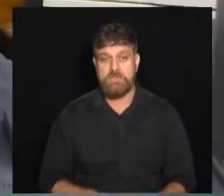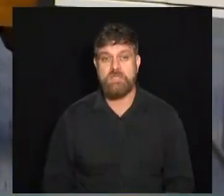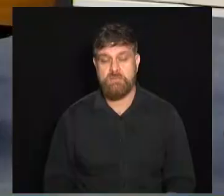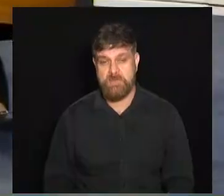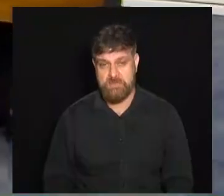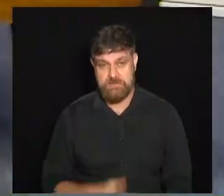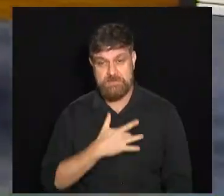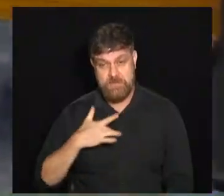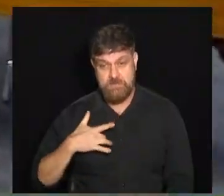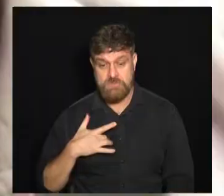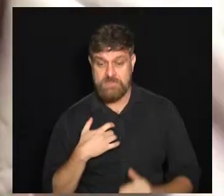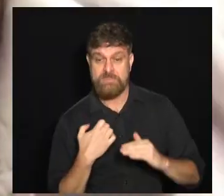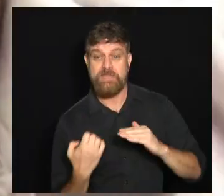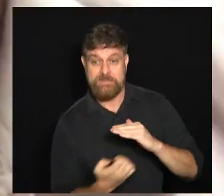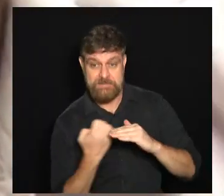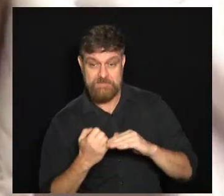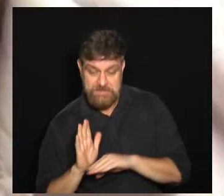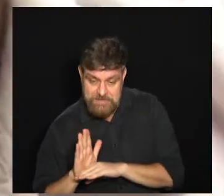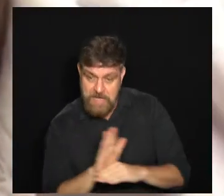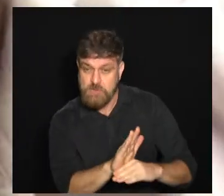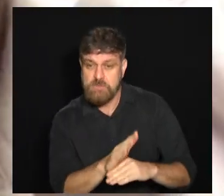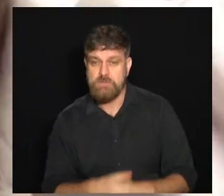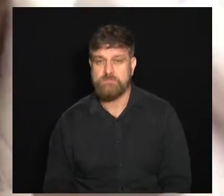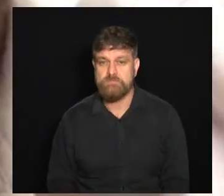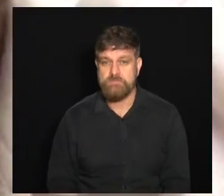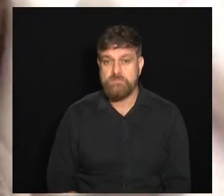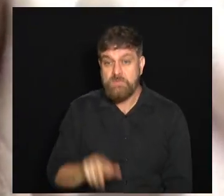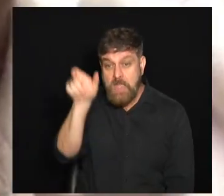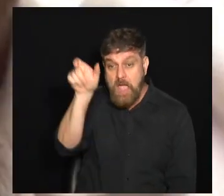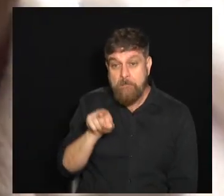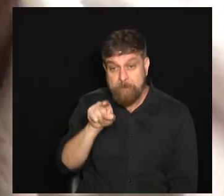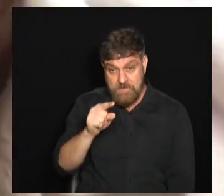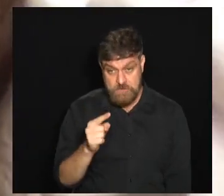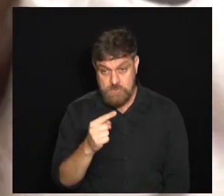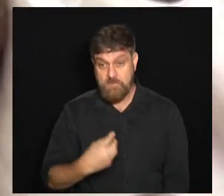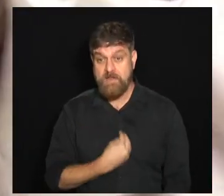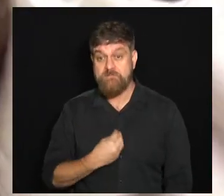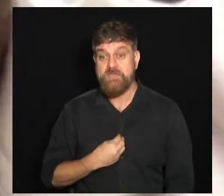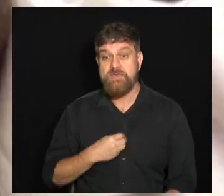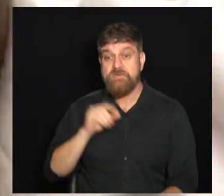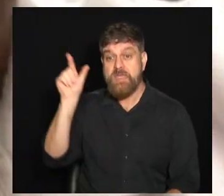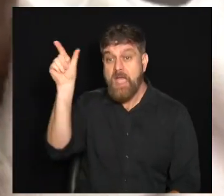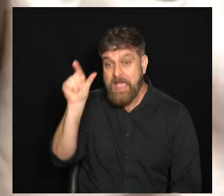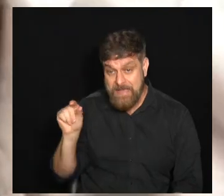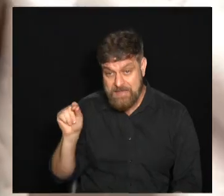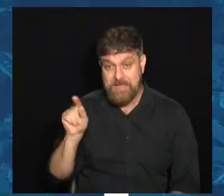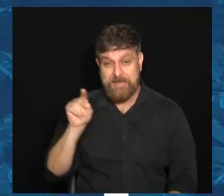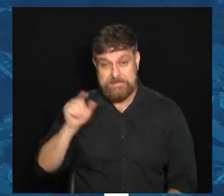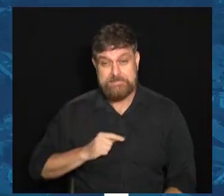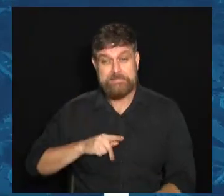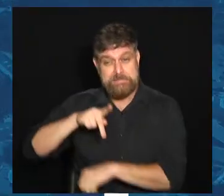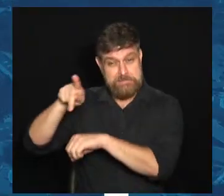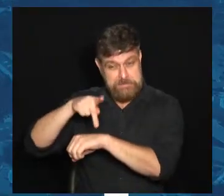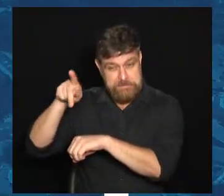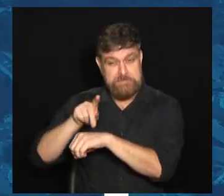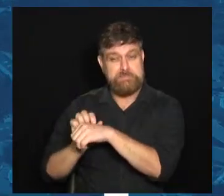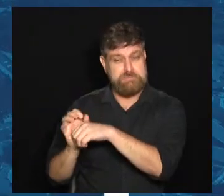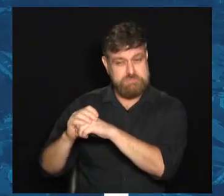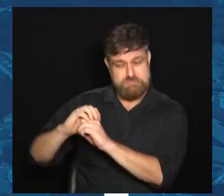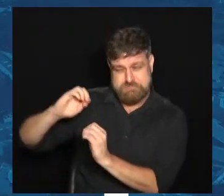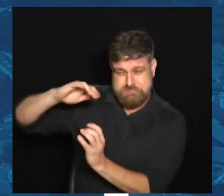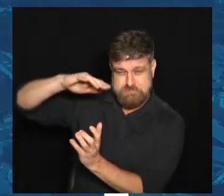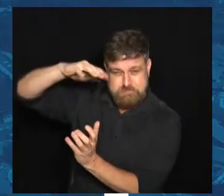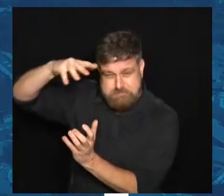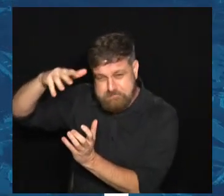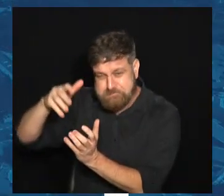às empresas. E campineiro que está na Itália, um dos países mais afetados do mundo, relata